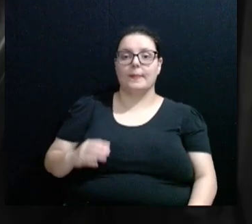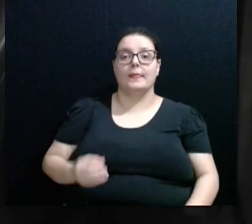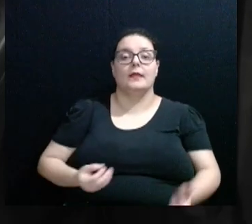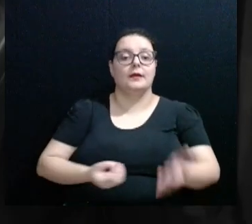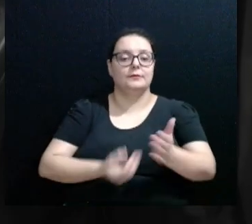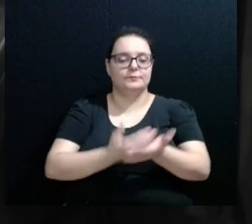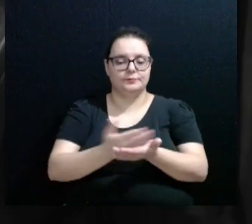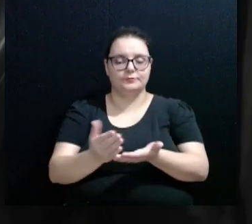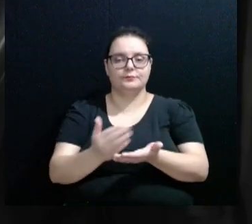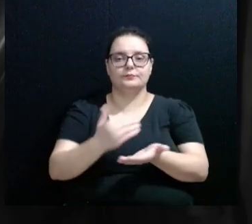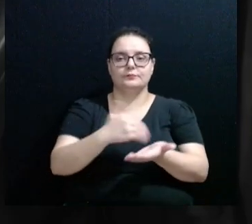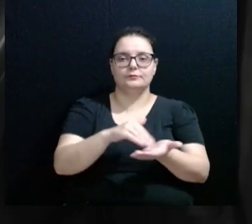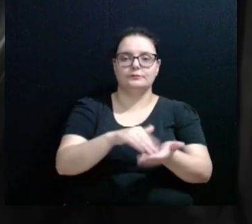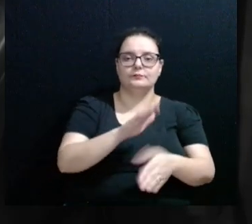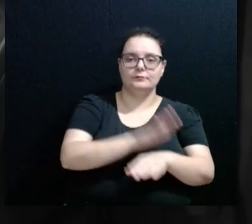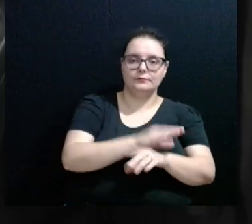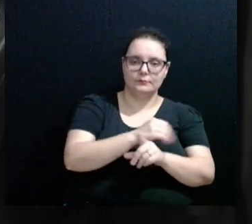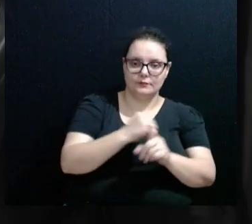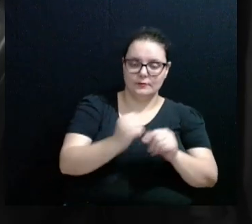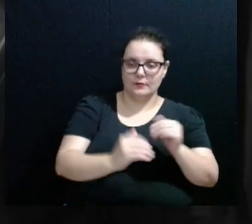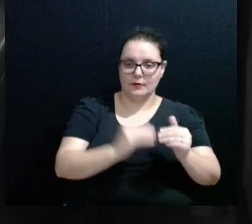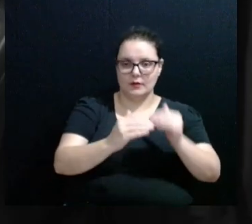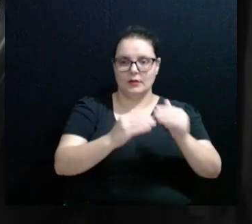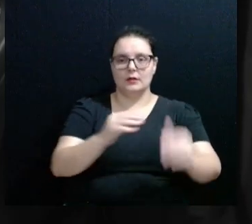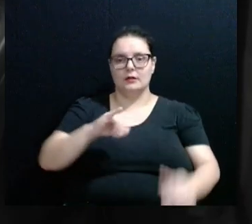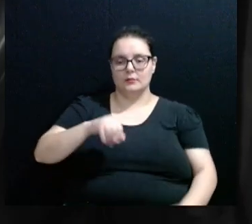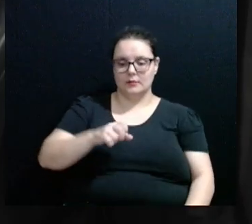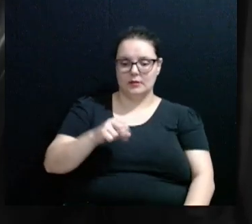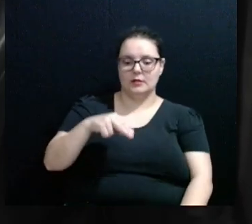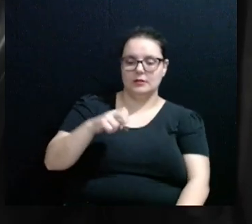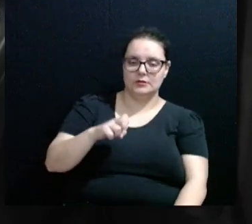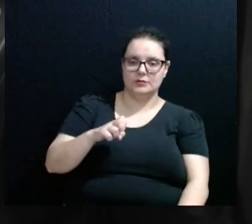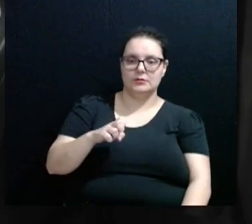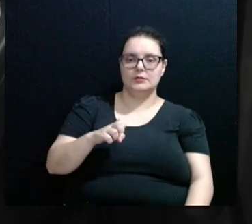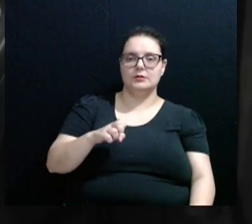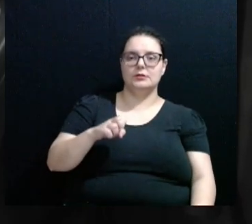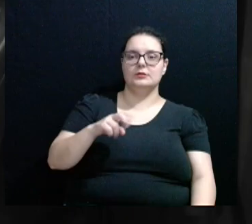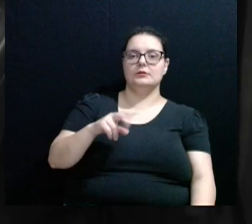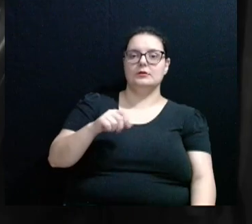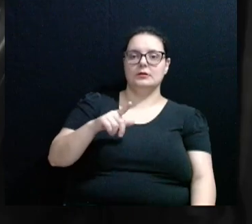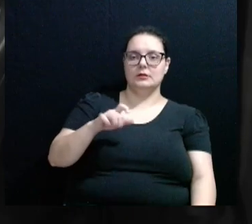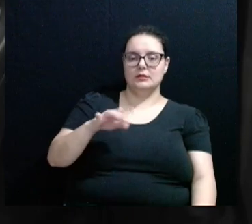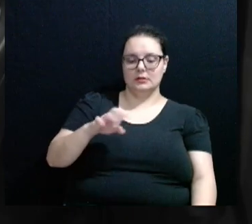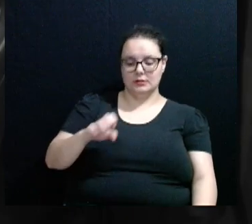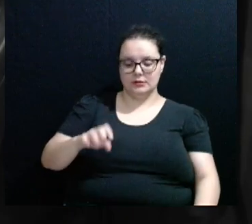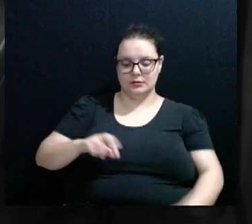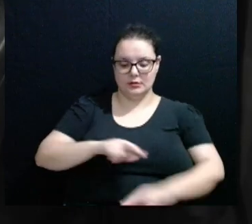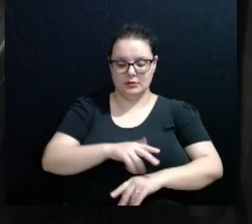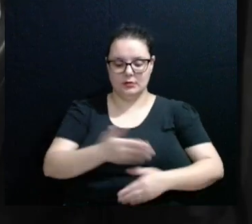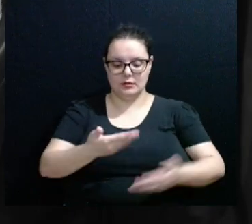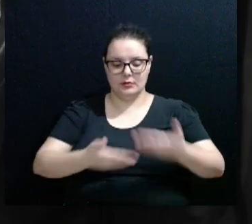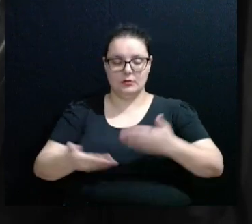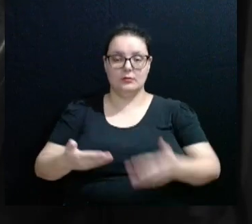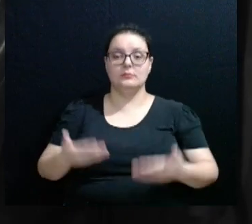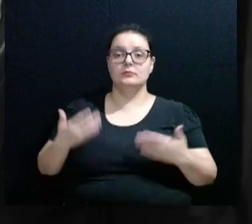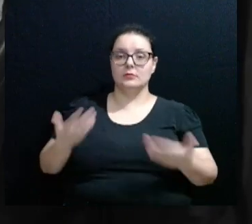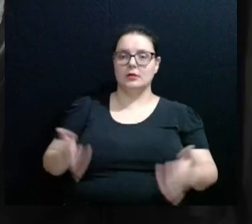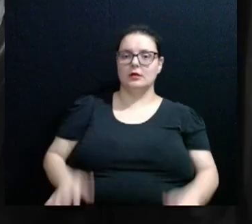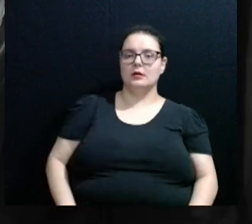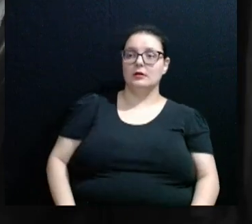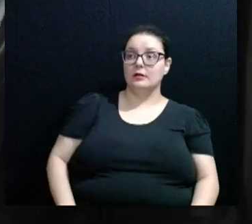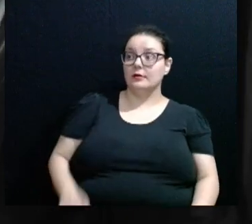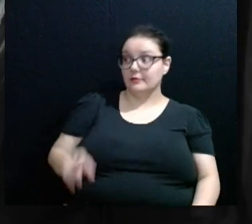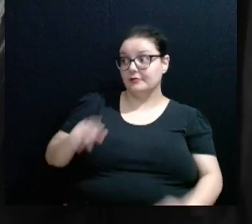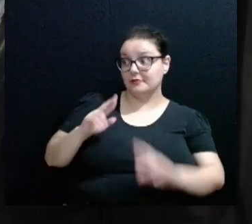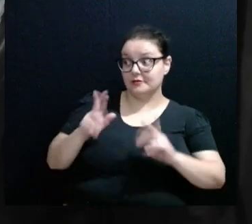de Assistência, ele foi construído pela Jane Valente, assim, de uma forma intersetorial, e daí foi até engraçado, porque